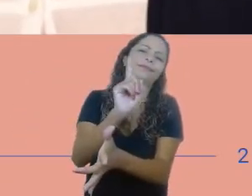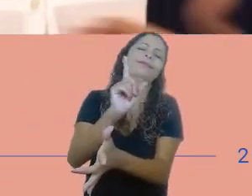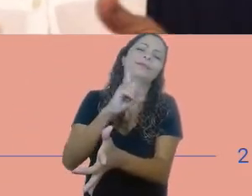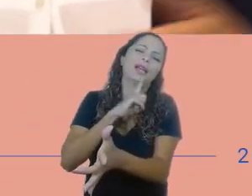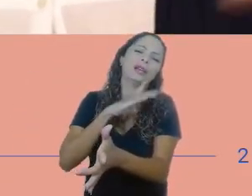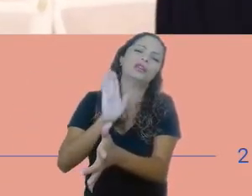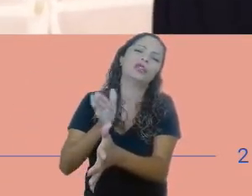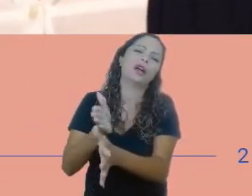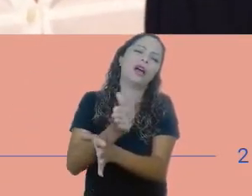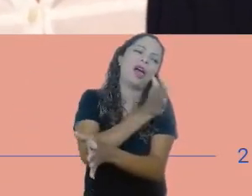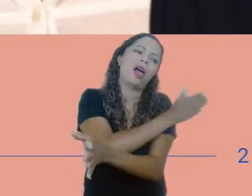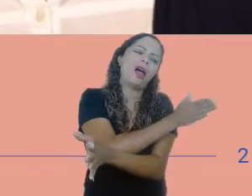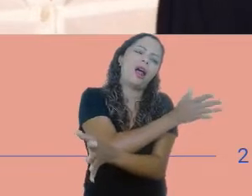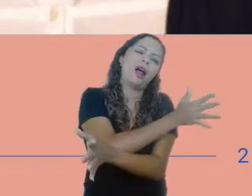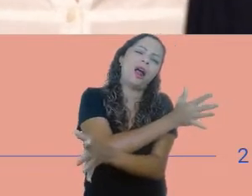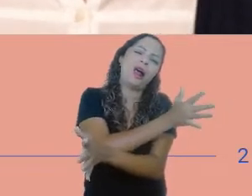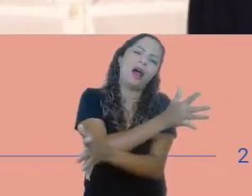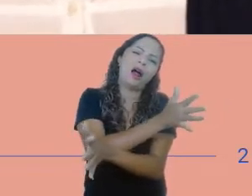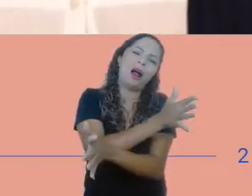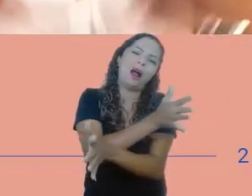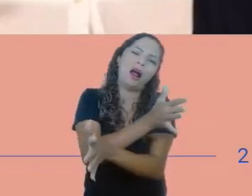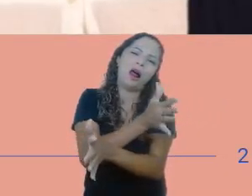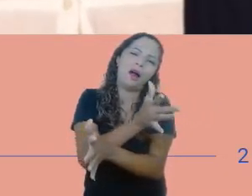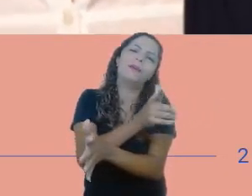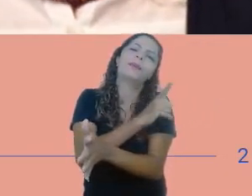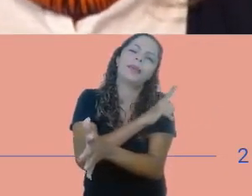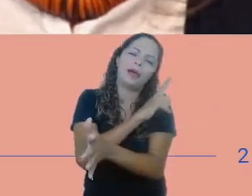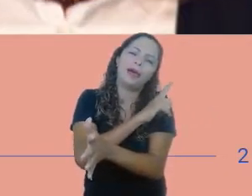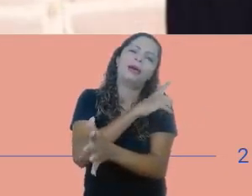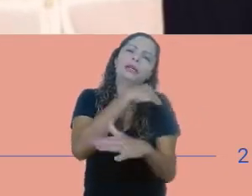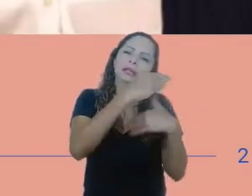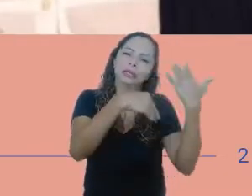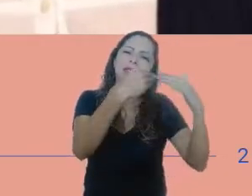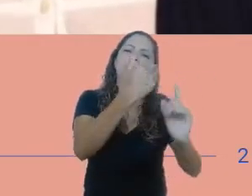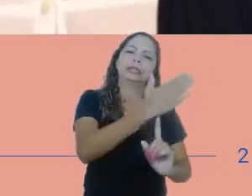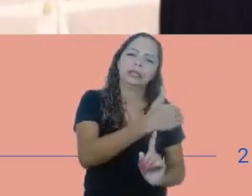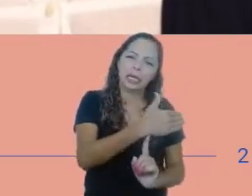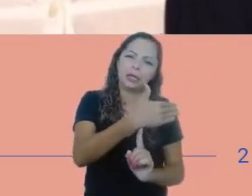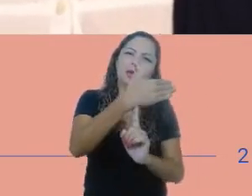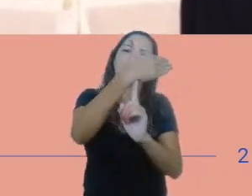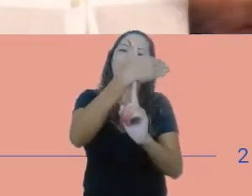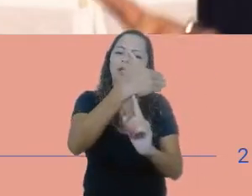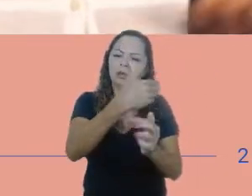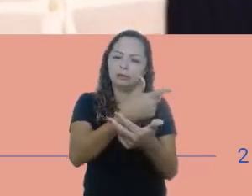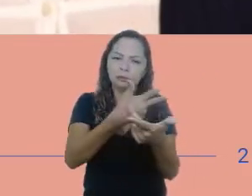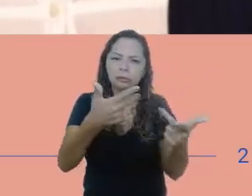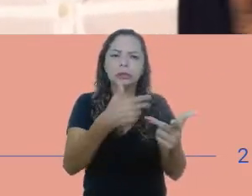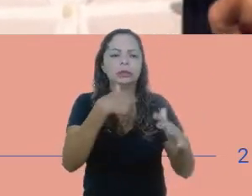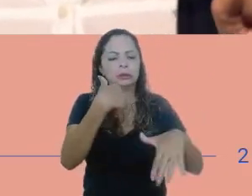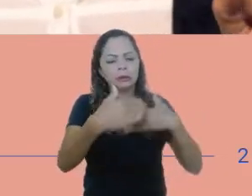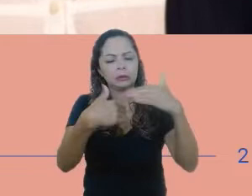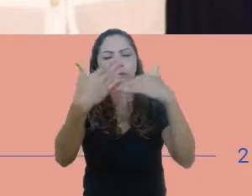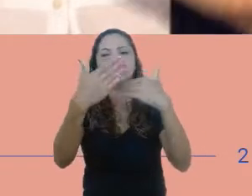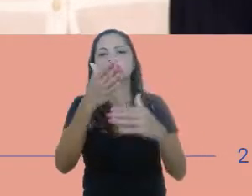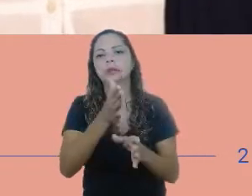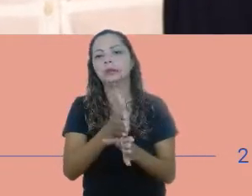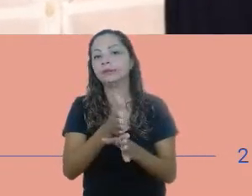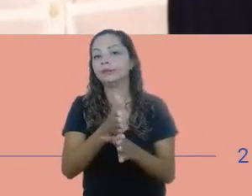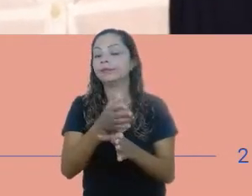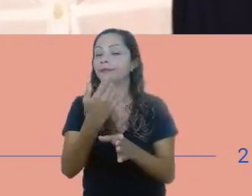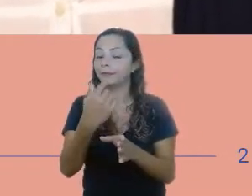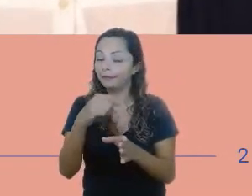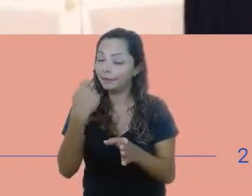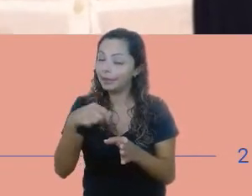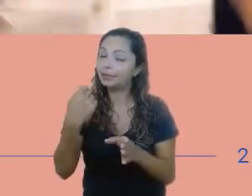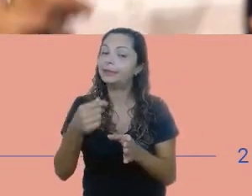junto com todo o desenvolvimento É lógico a conveniência EA experiência também tem que ser tratado ao